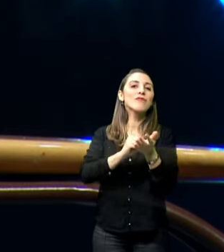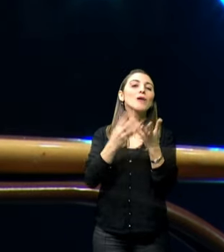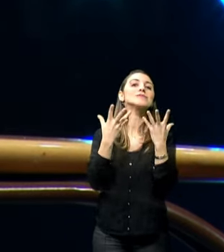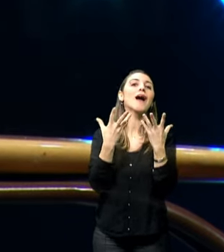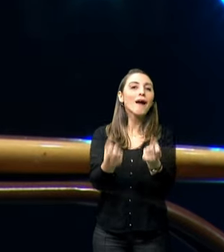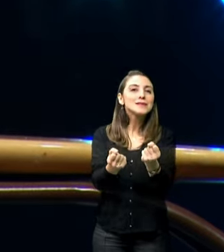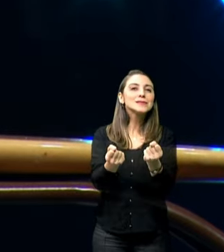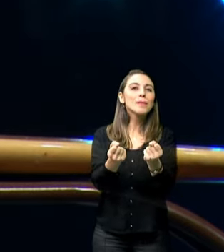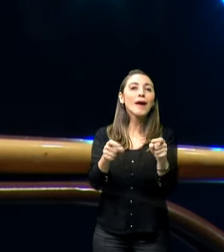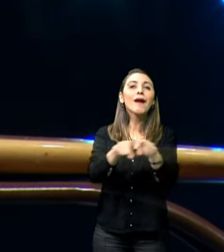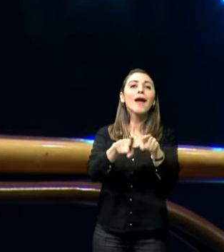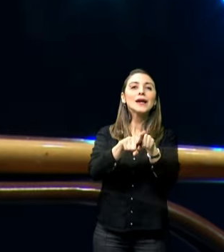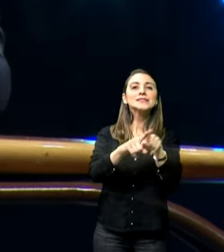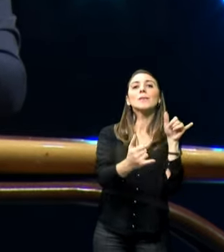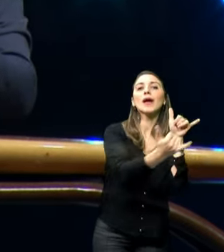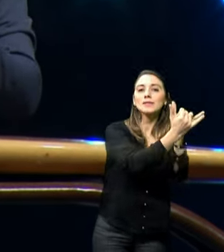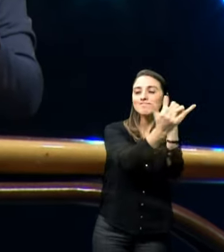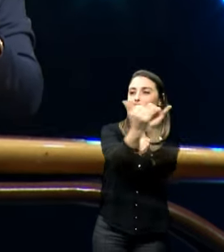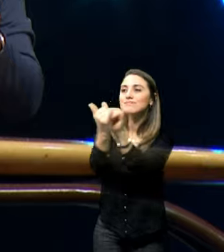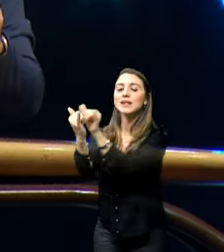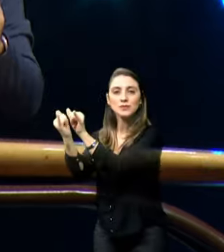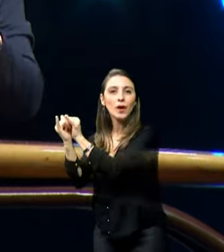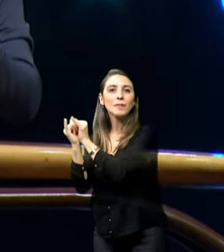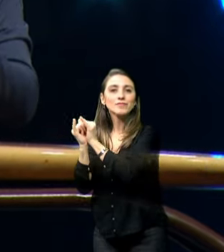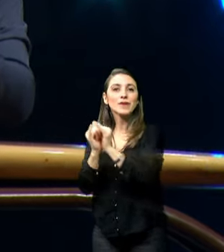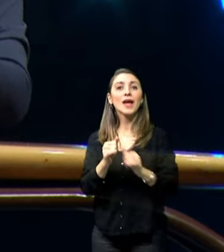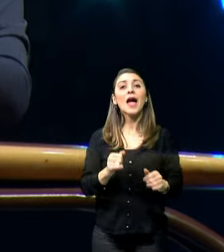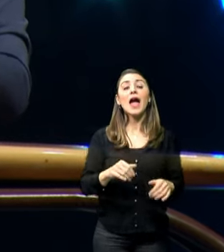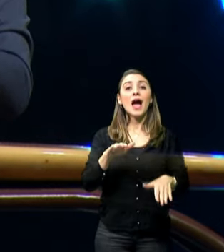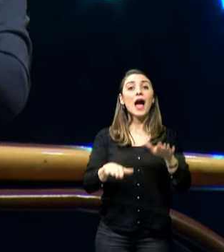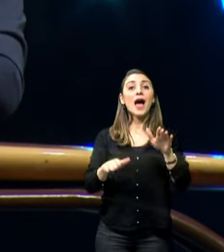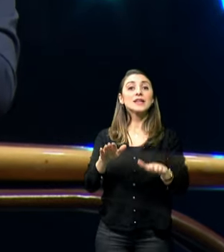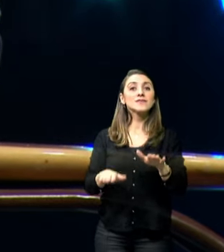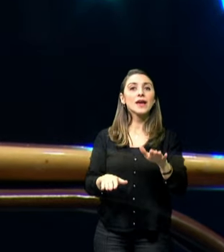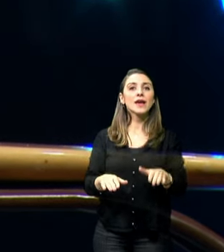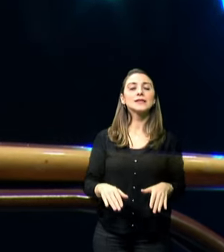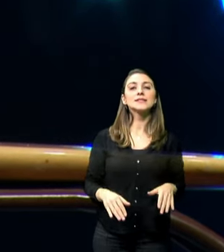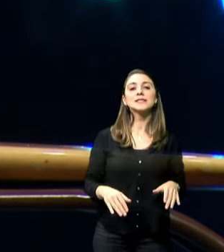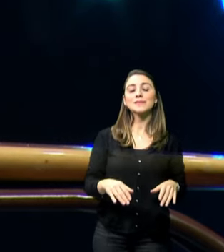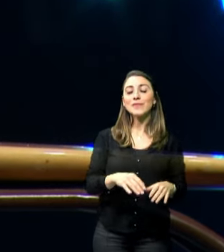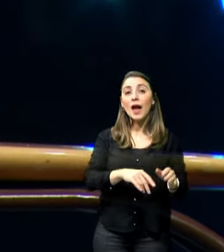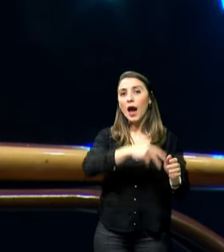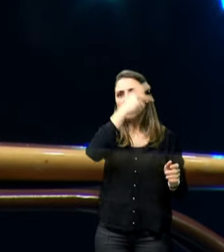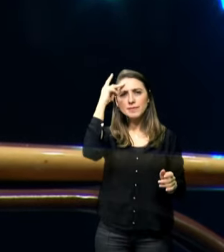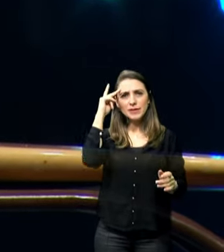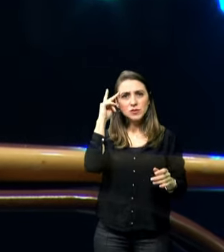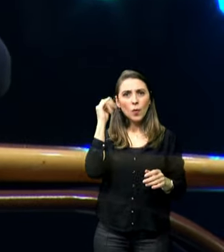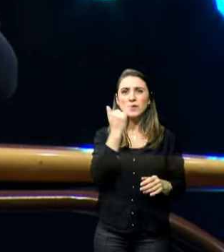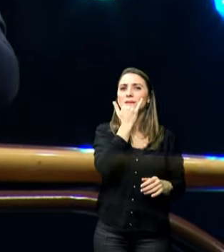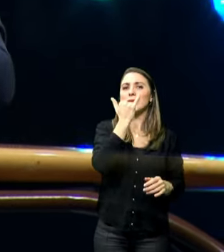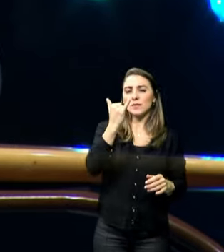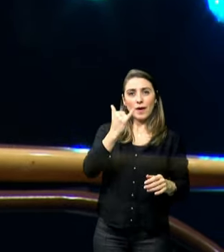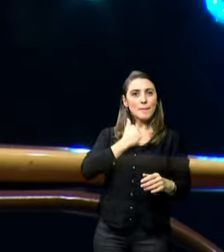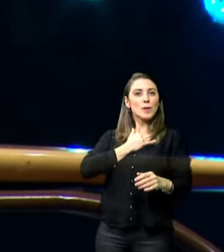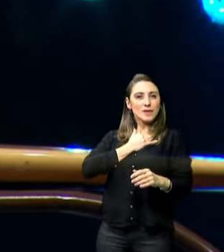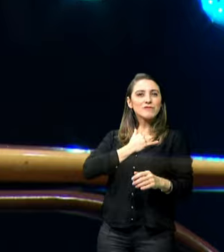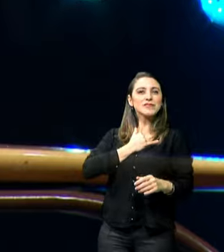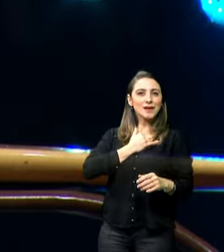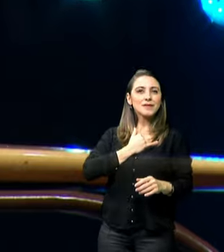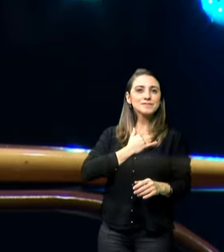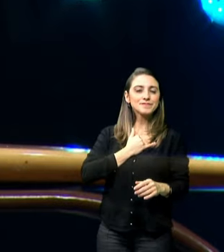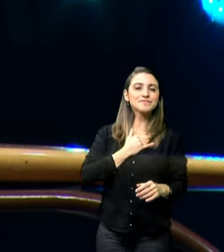Auto-perdão. Você sabia que tem gente marcada na vida? Não. Deus não vai mandar um juízo, não?